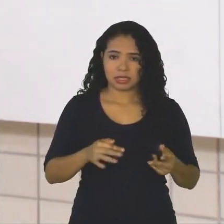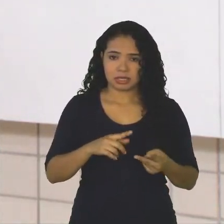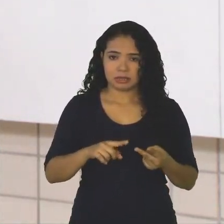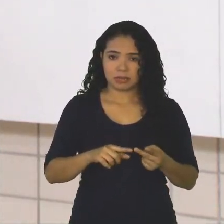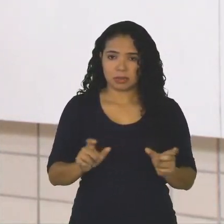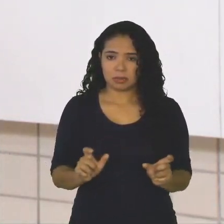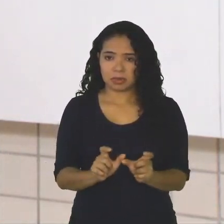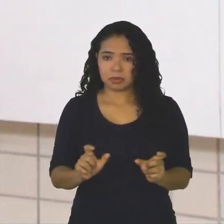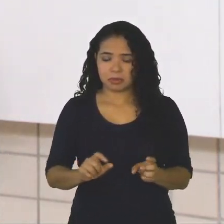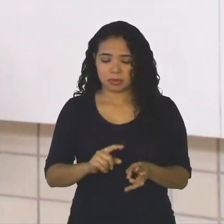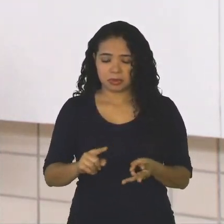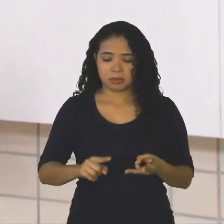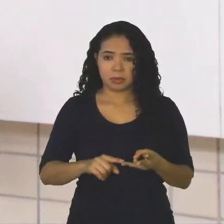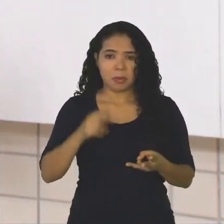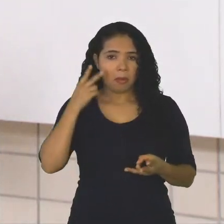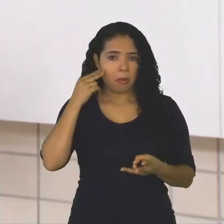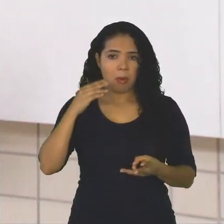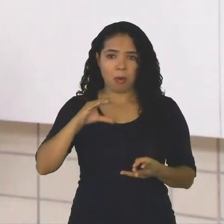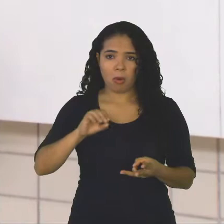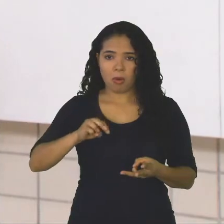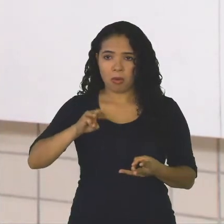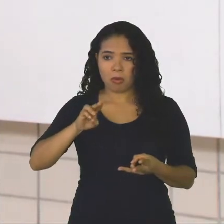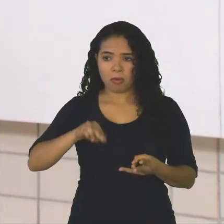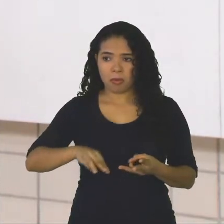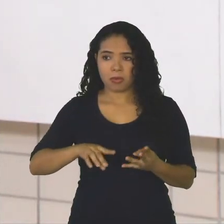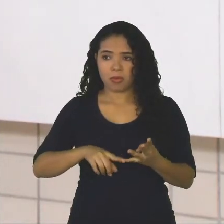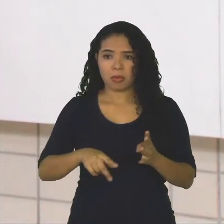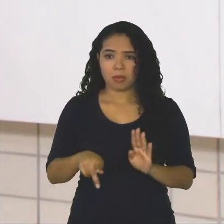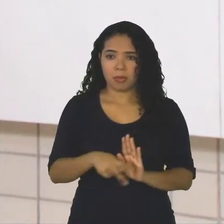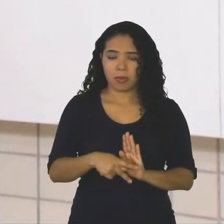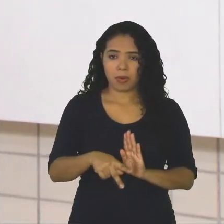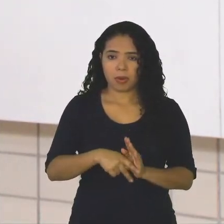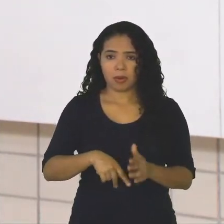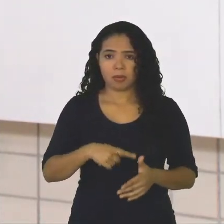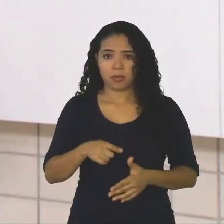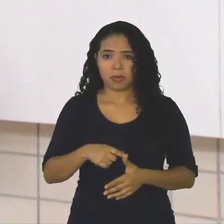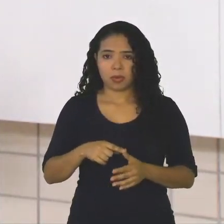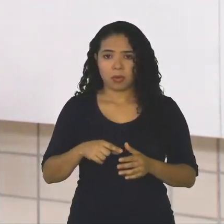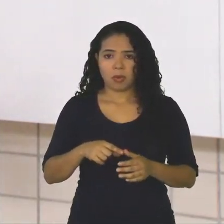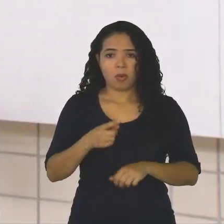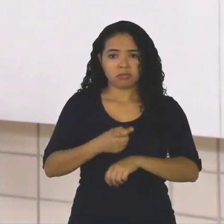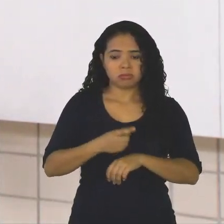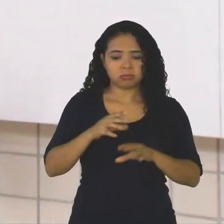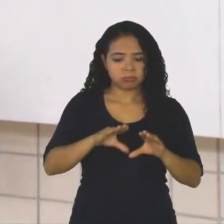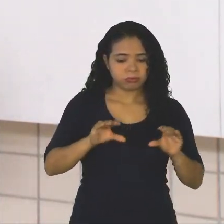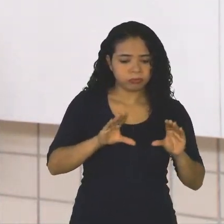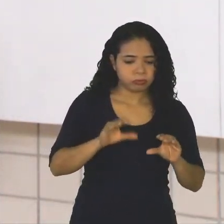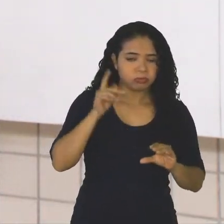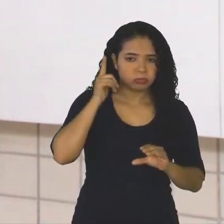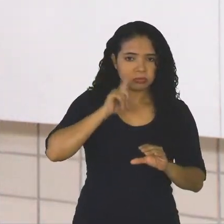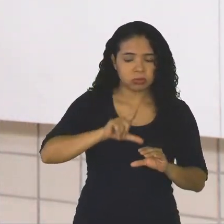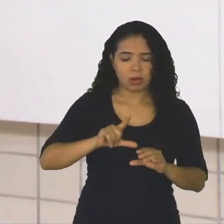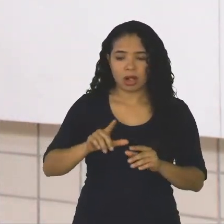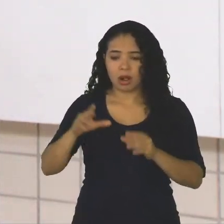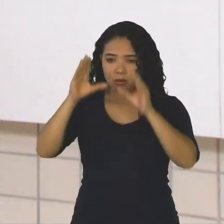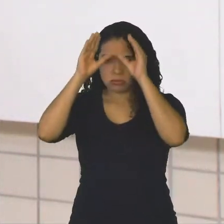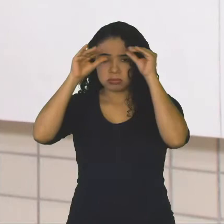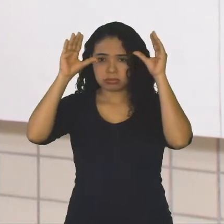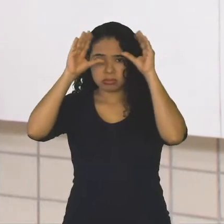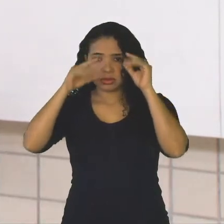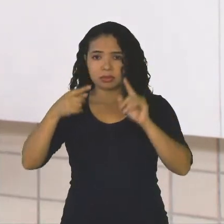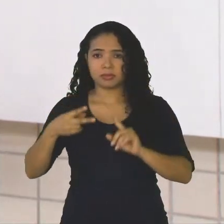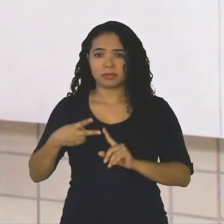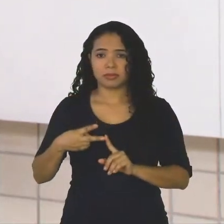composto, comum, próprio, concreto. Aí vem o abstrato, o primitivo,